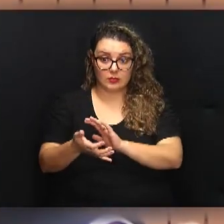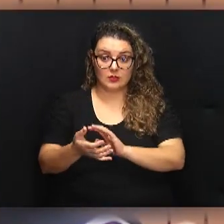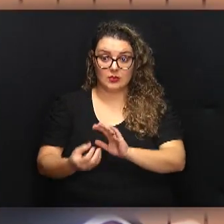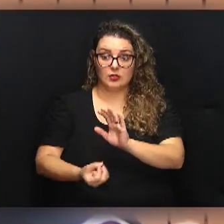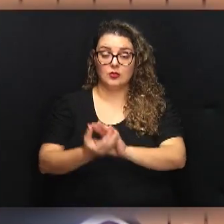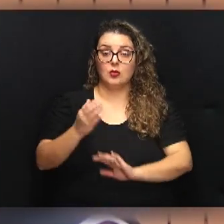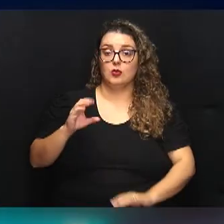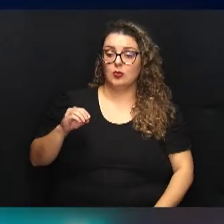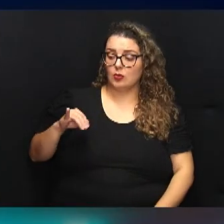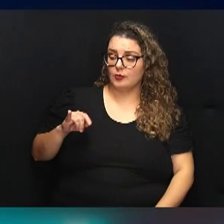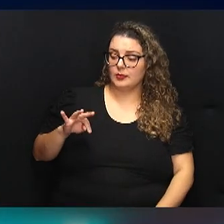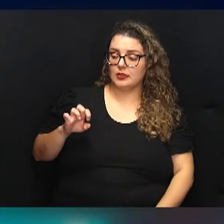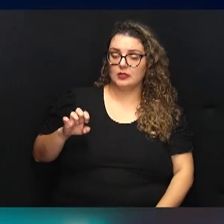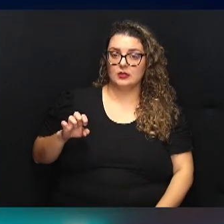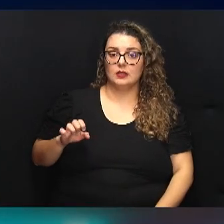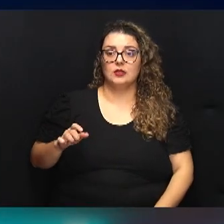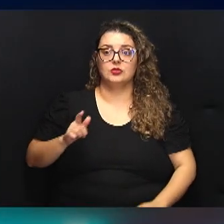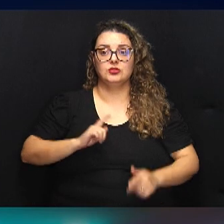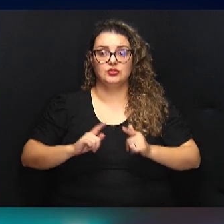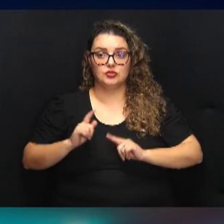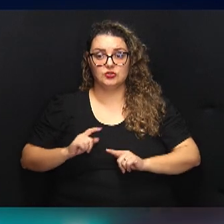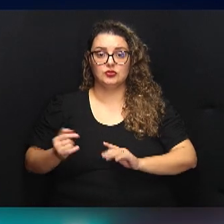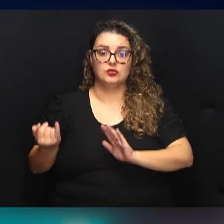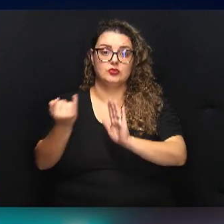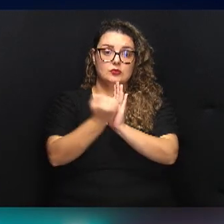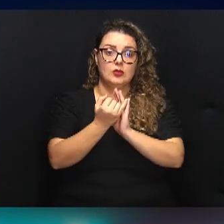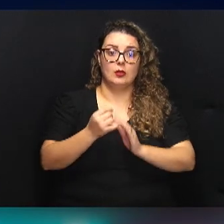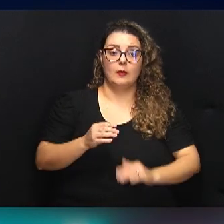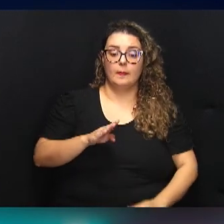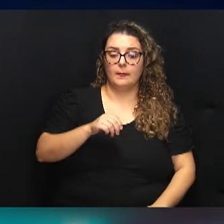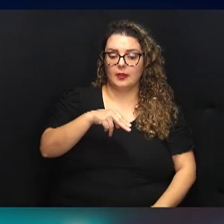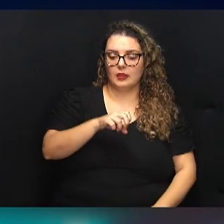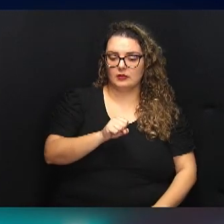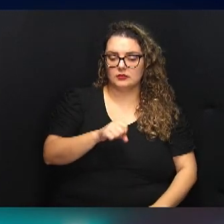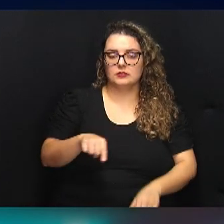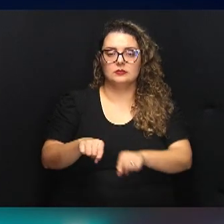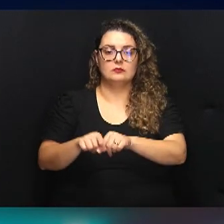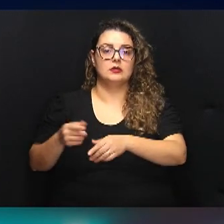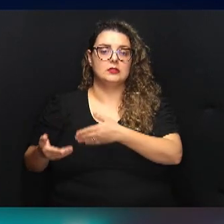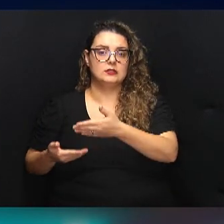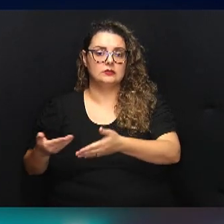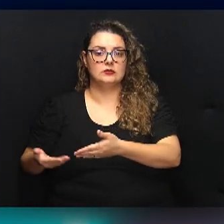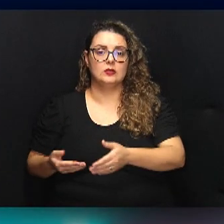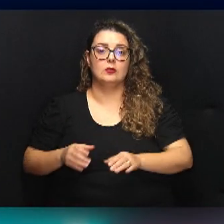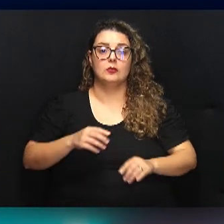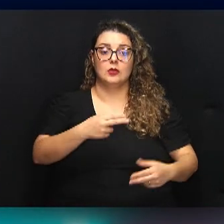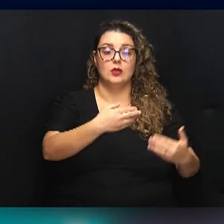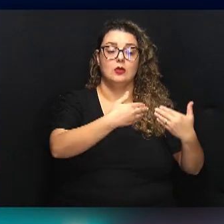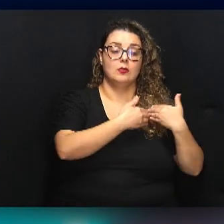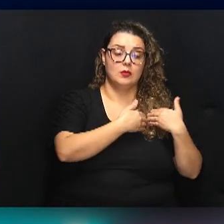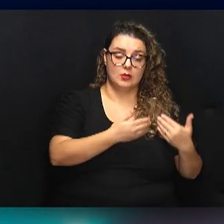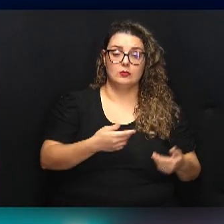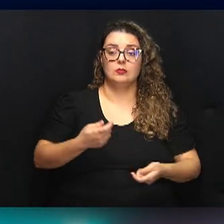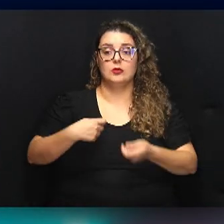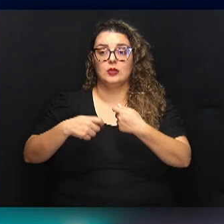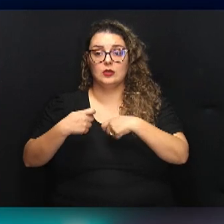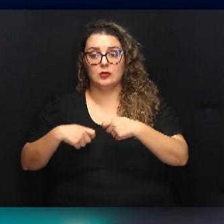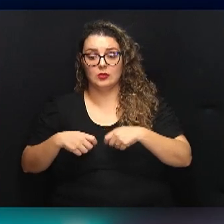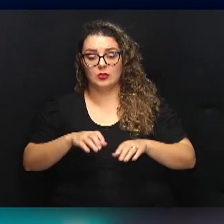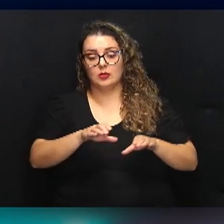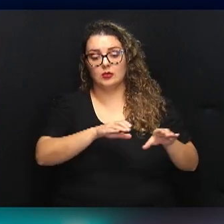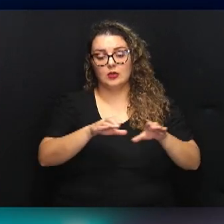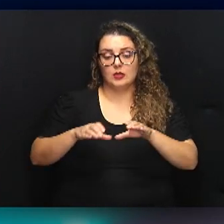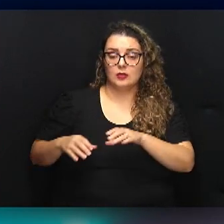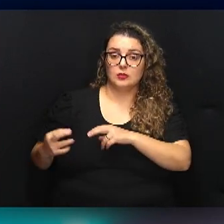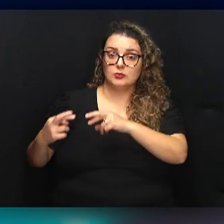Comitê Gestor do Imposto sobre Bens e Serviços, que será responsável por coordenar a administração e a